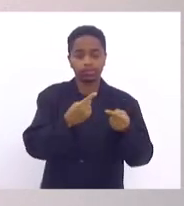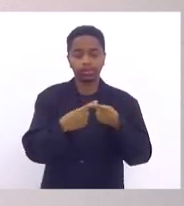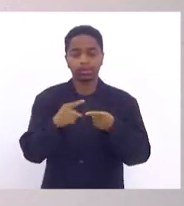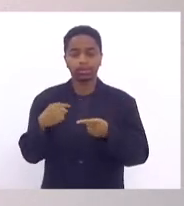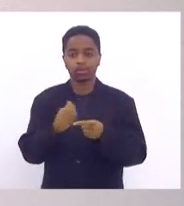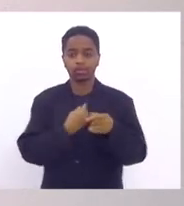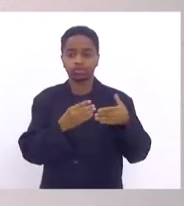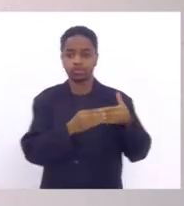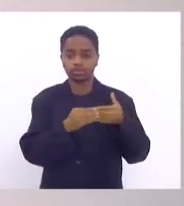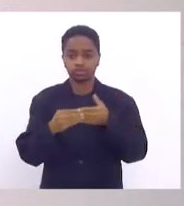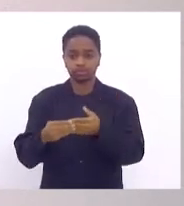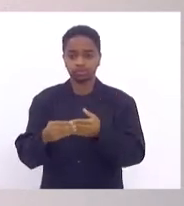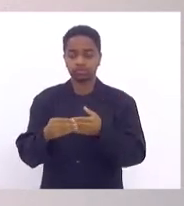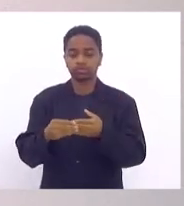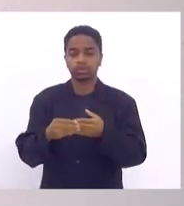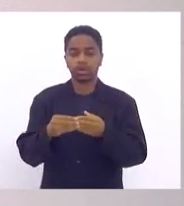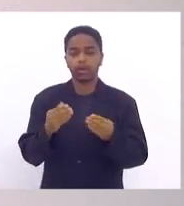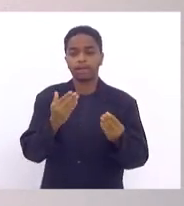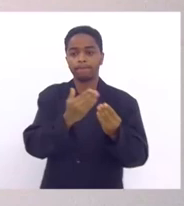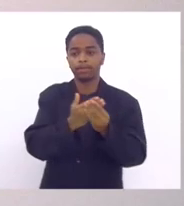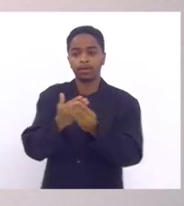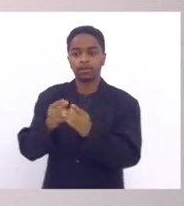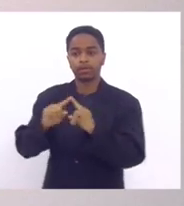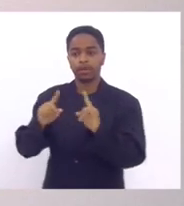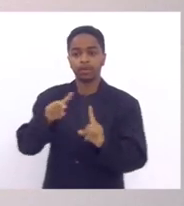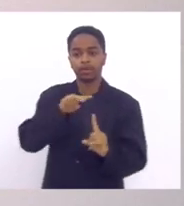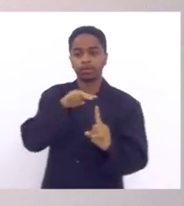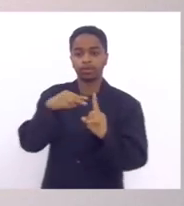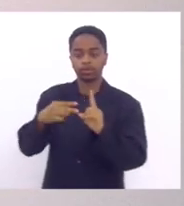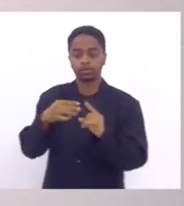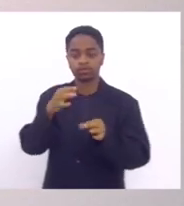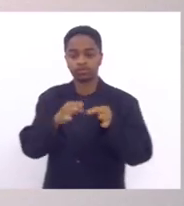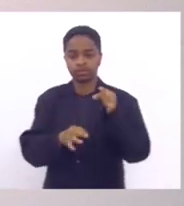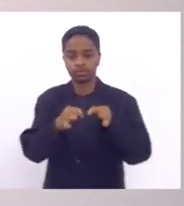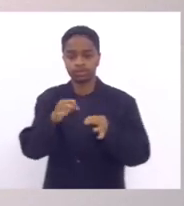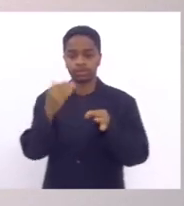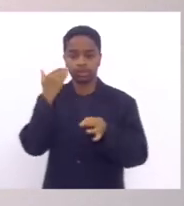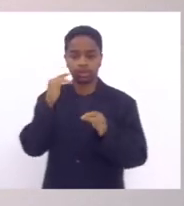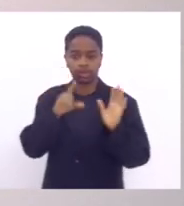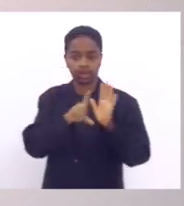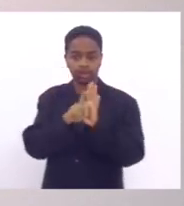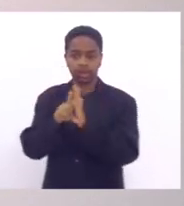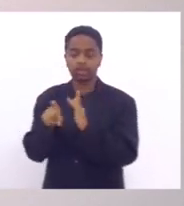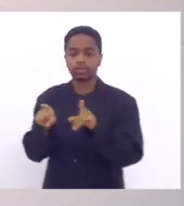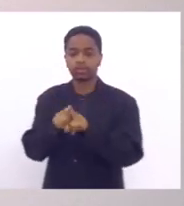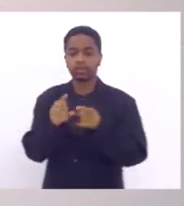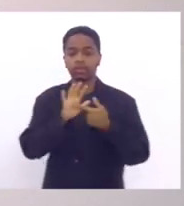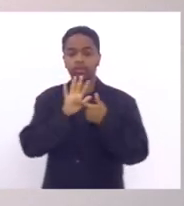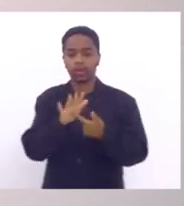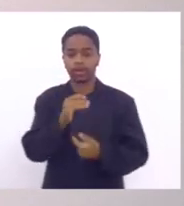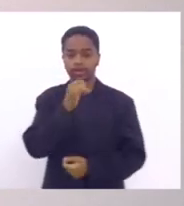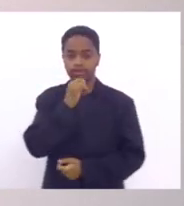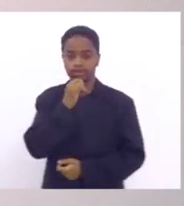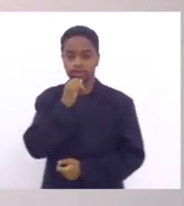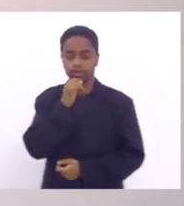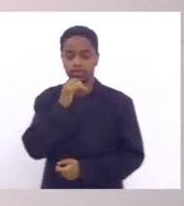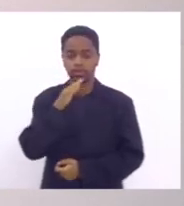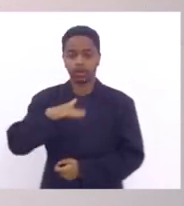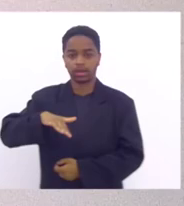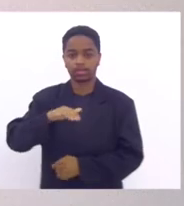os processos sobre o ponto de vista jurídico interpretando as leis e o exemplo do da mesa do Senado